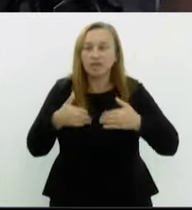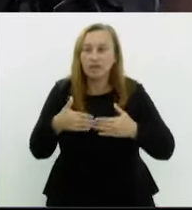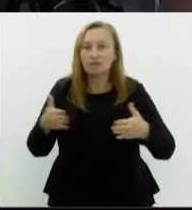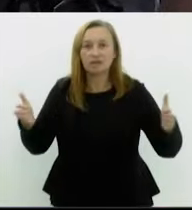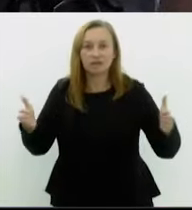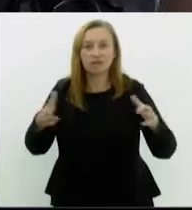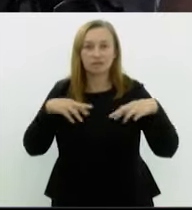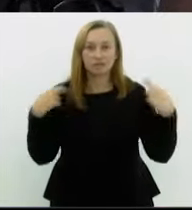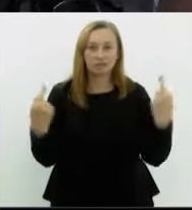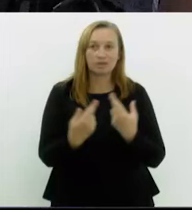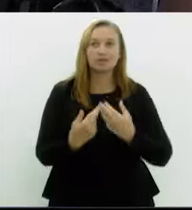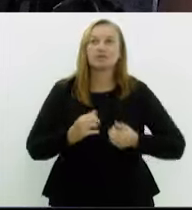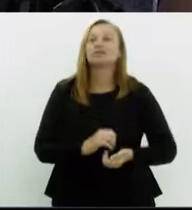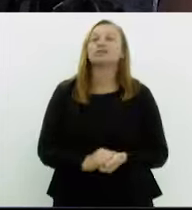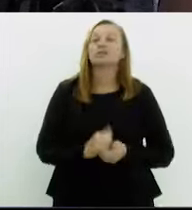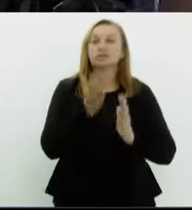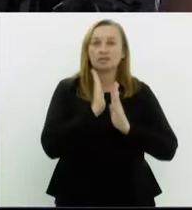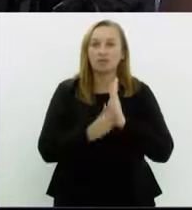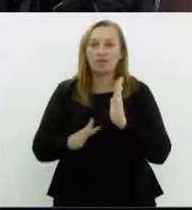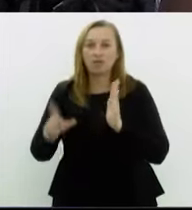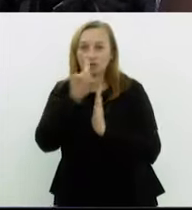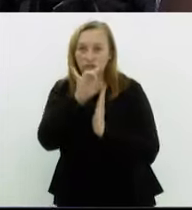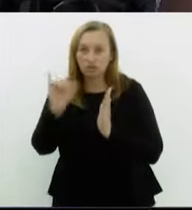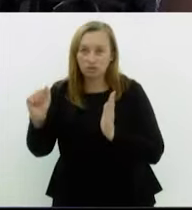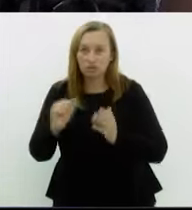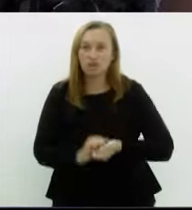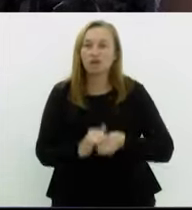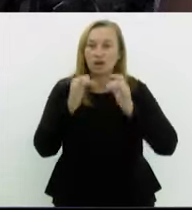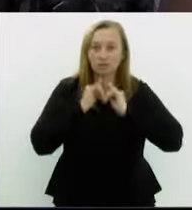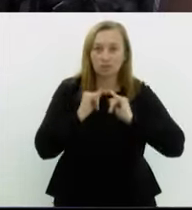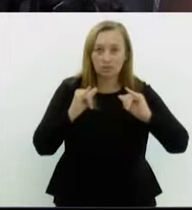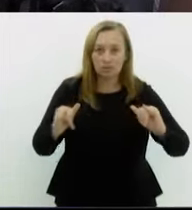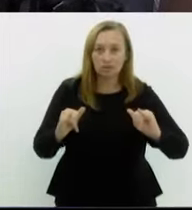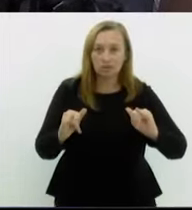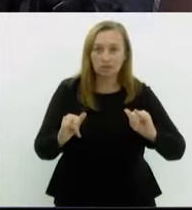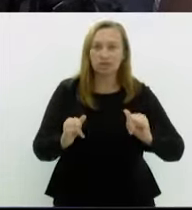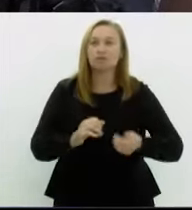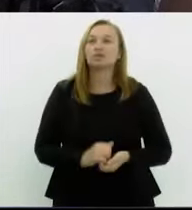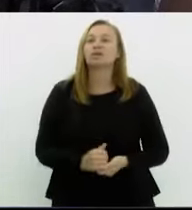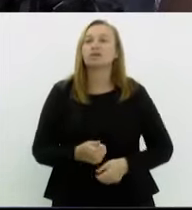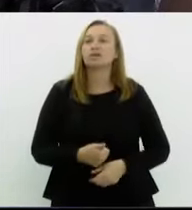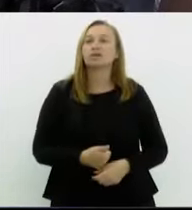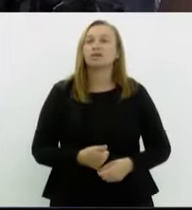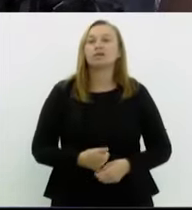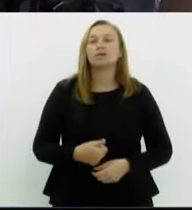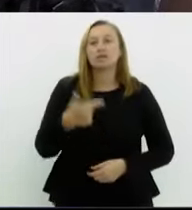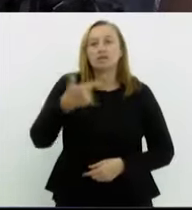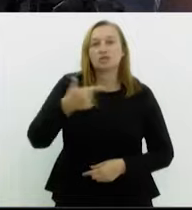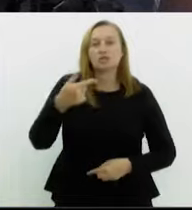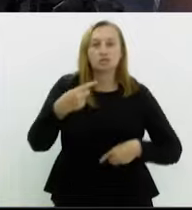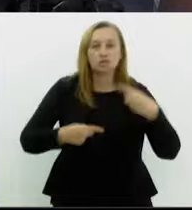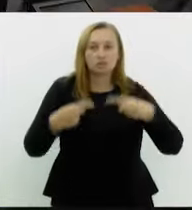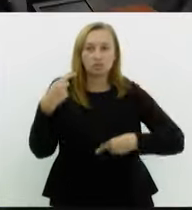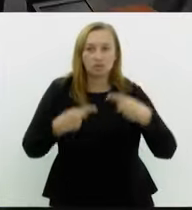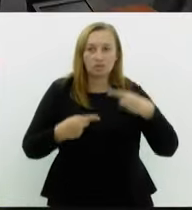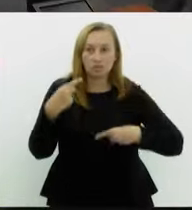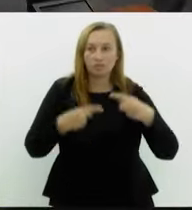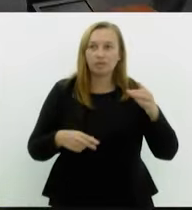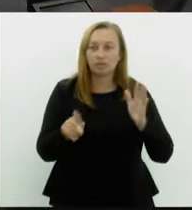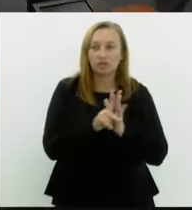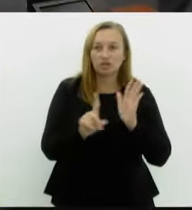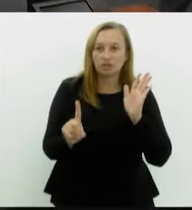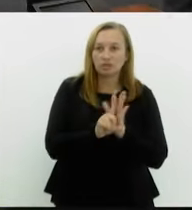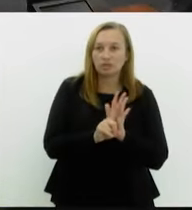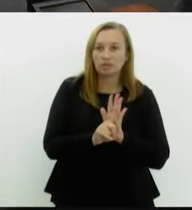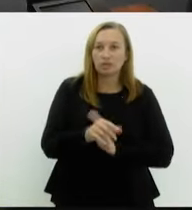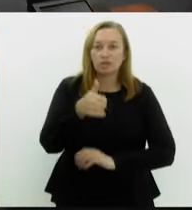a sessão. Passa-se a ordem do dia. Anuncio, em tramitação ordinária, em segunda discussão, projeto